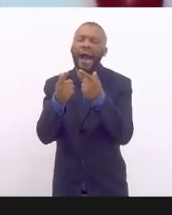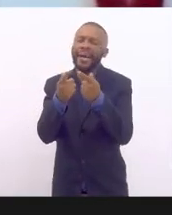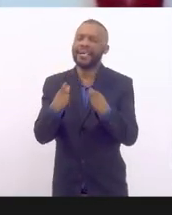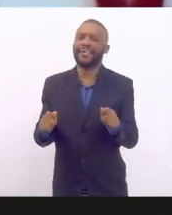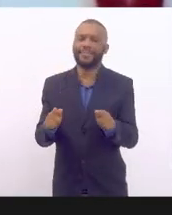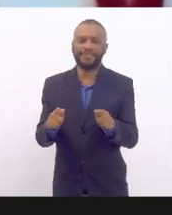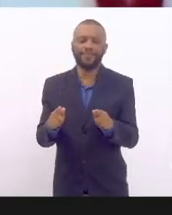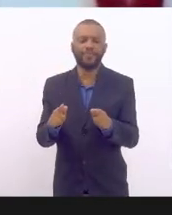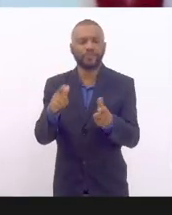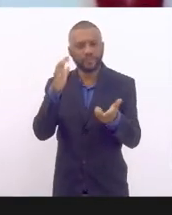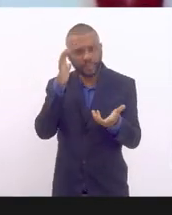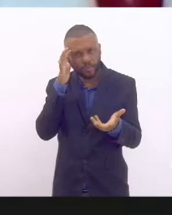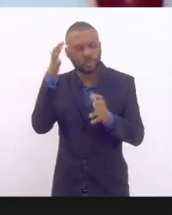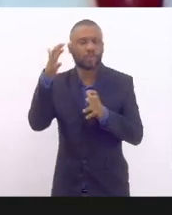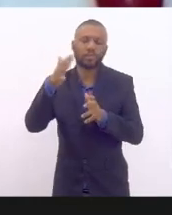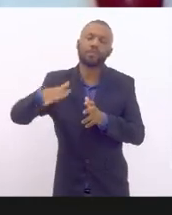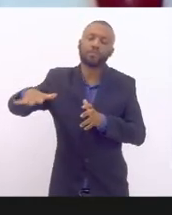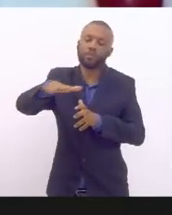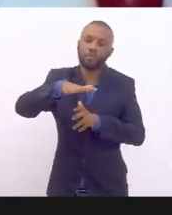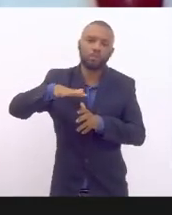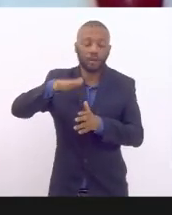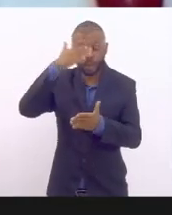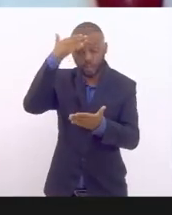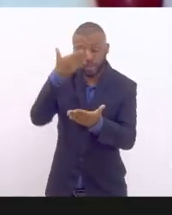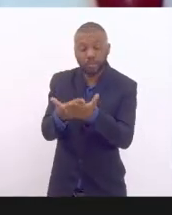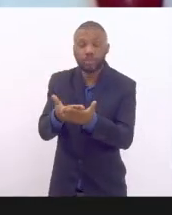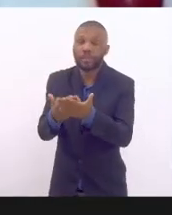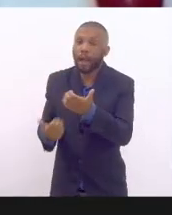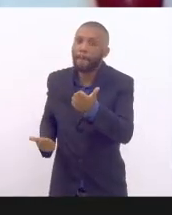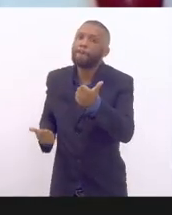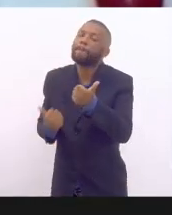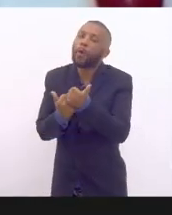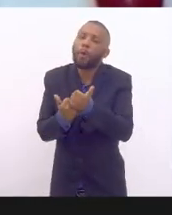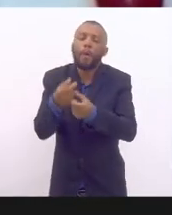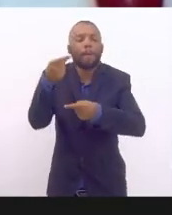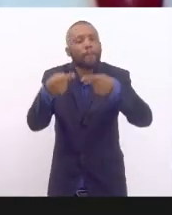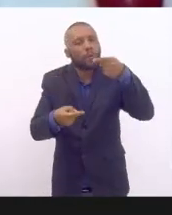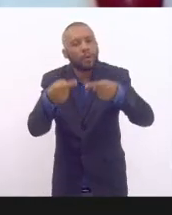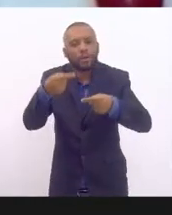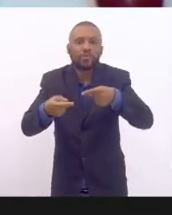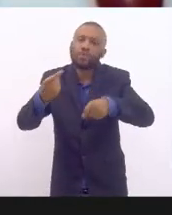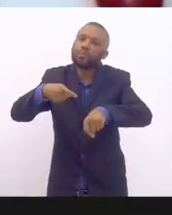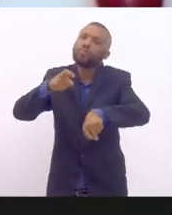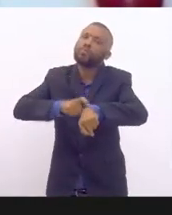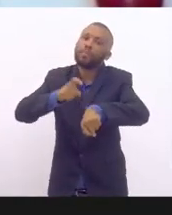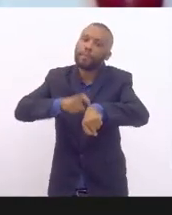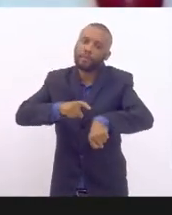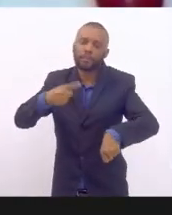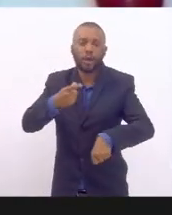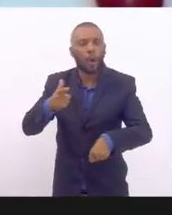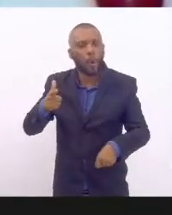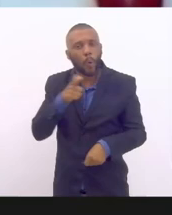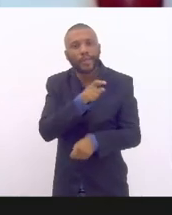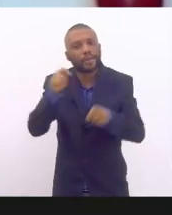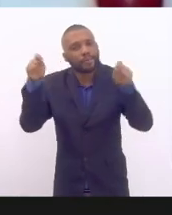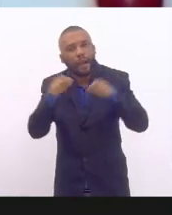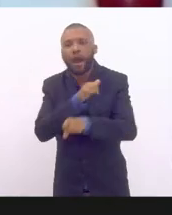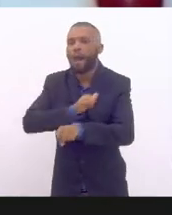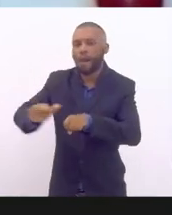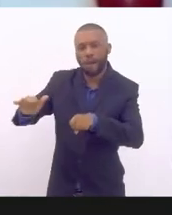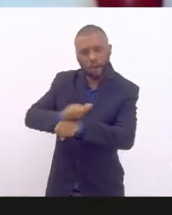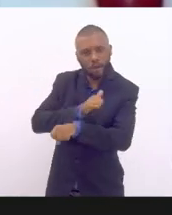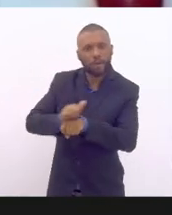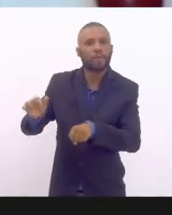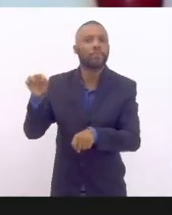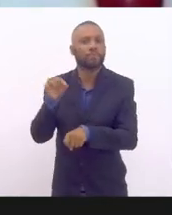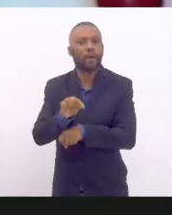da situação e acho que ele precisa de todo o apoio político nesse momento para conseguir viabilizar o